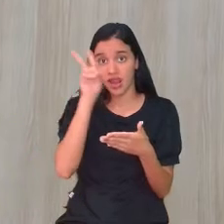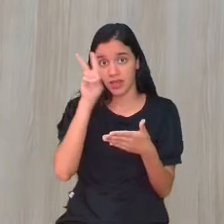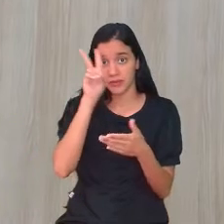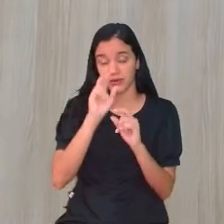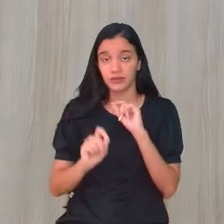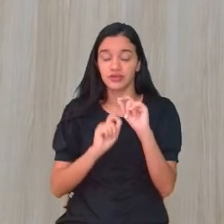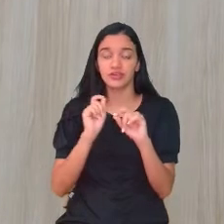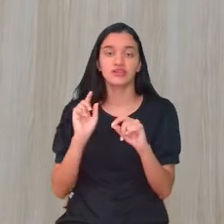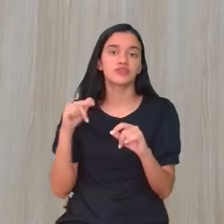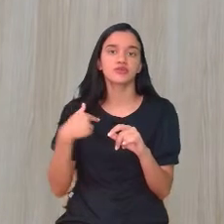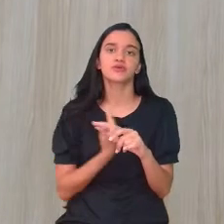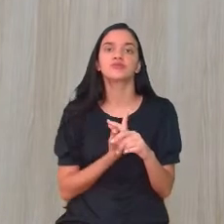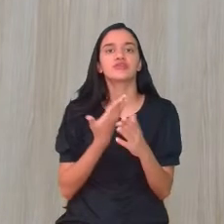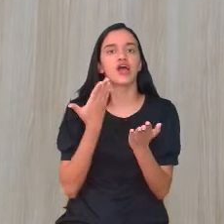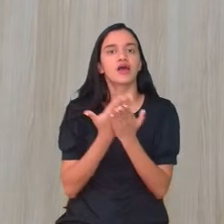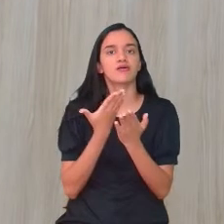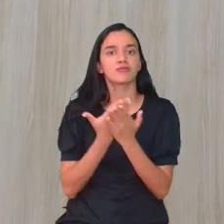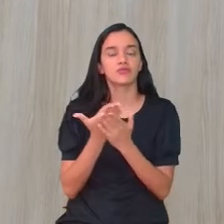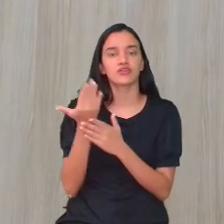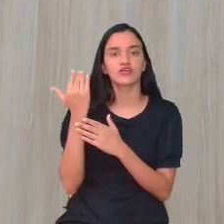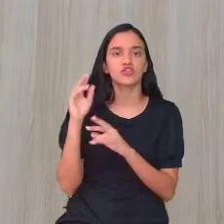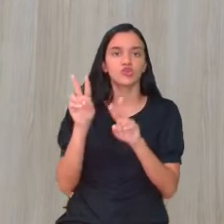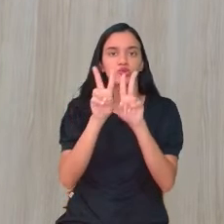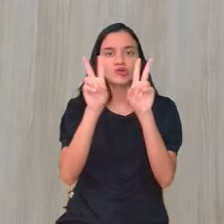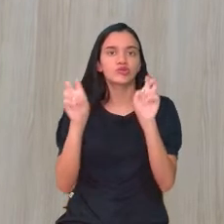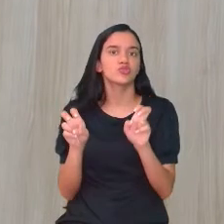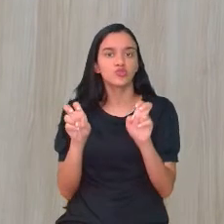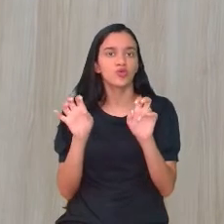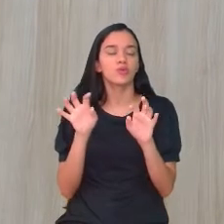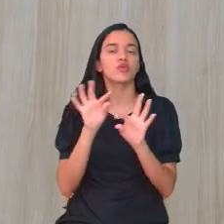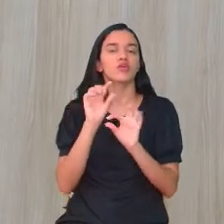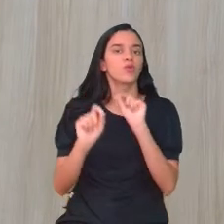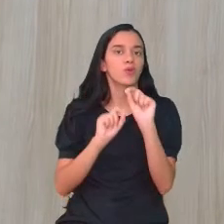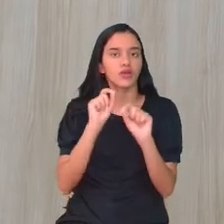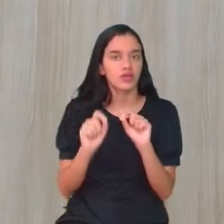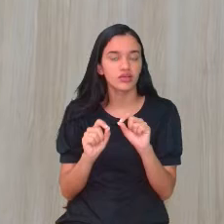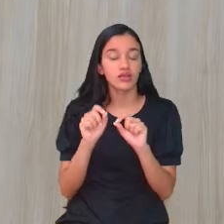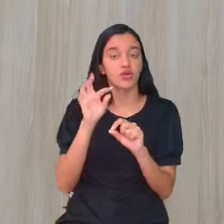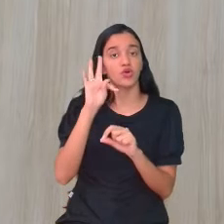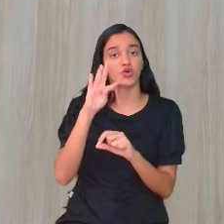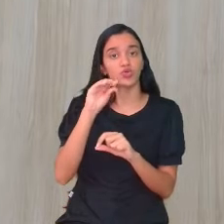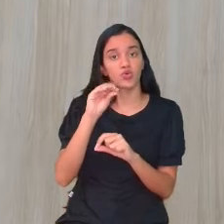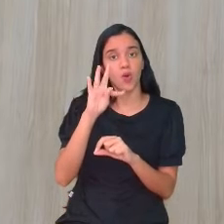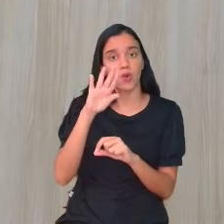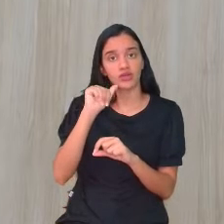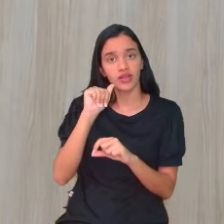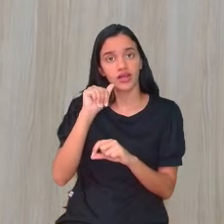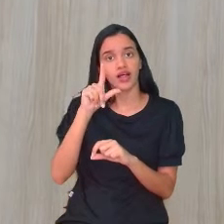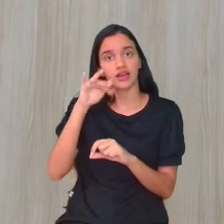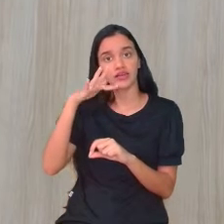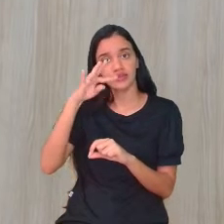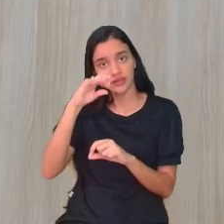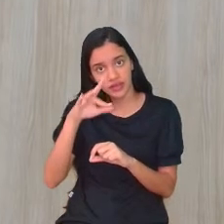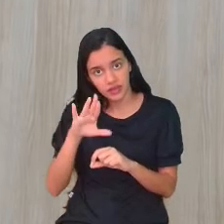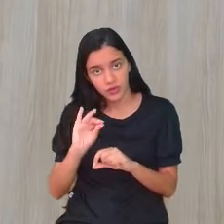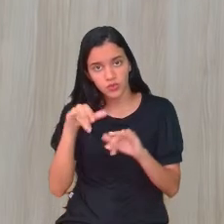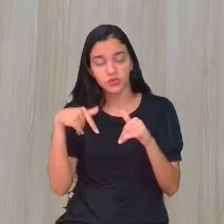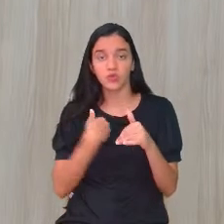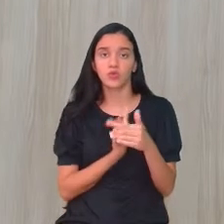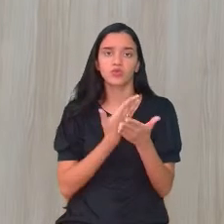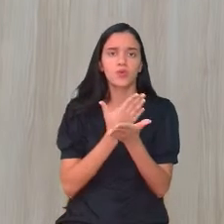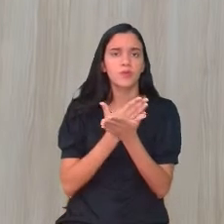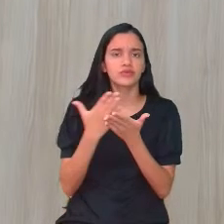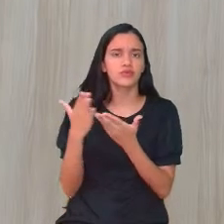nós começamos a falar na aula passada sobre os regimes totalitários, né? Então a gente começou